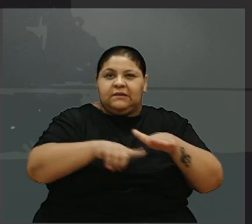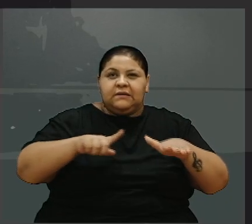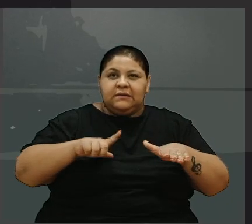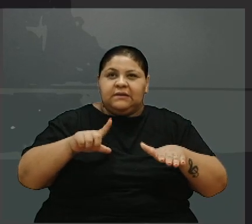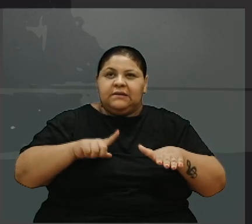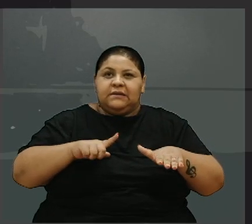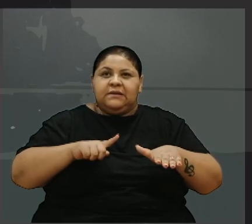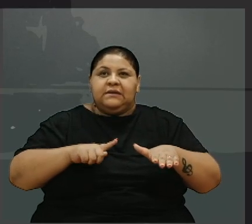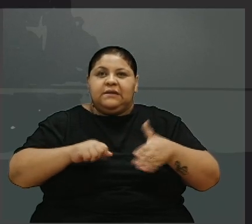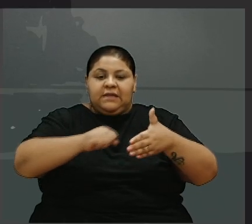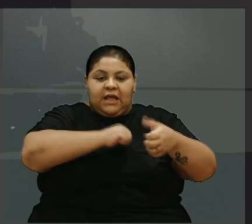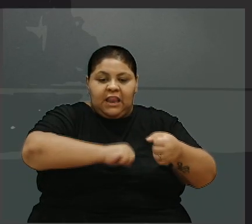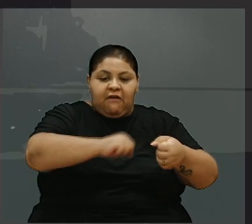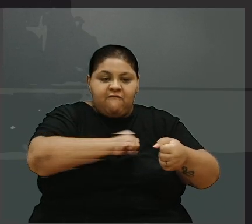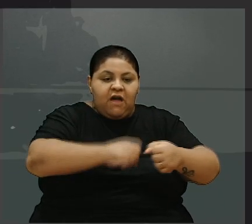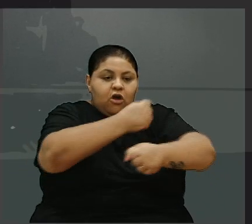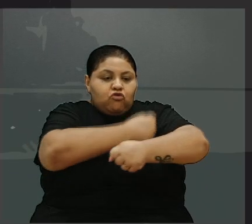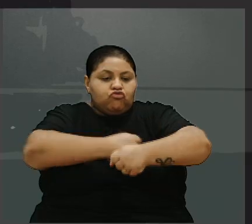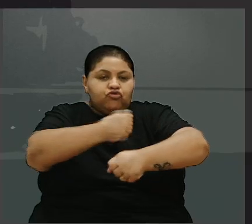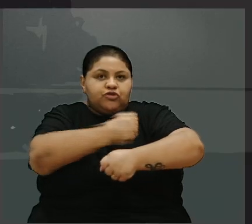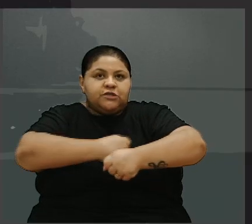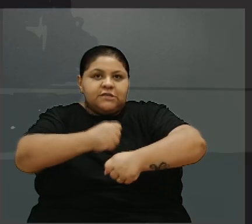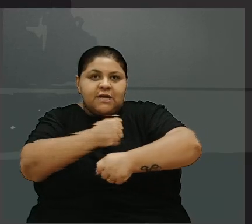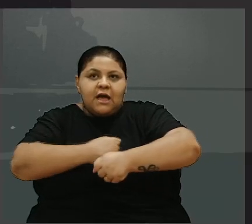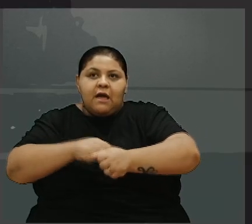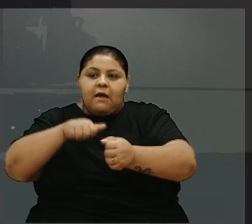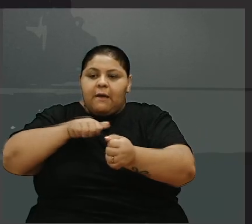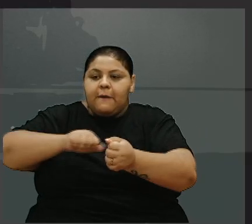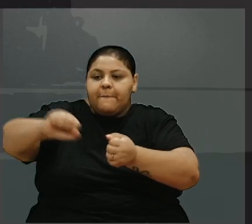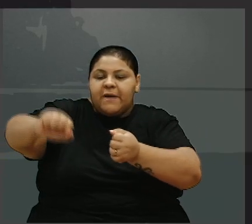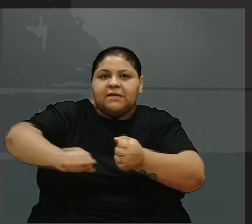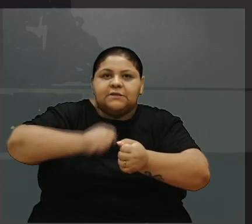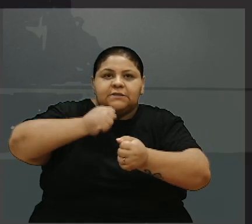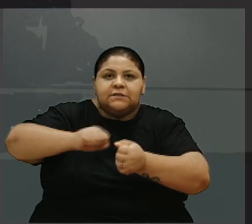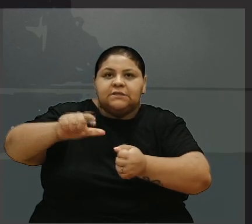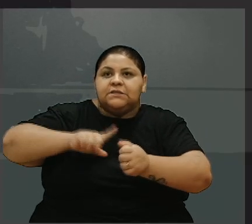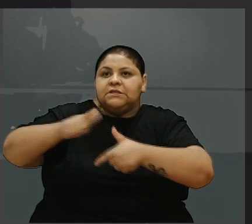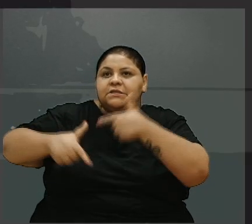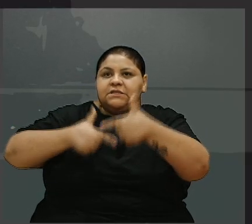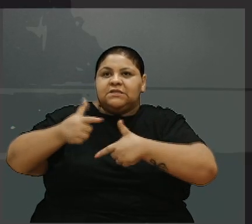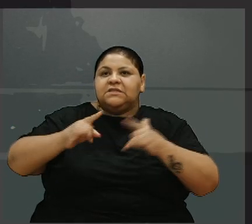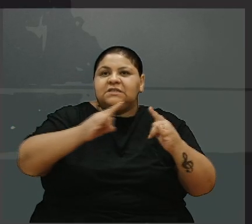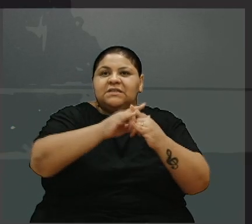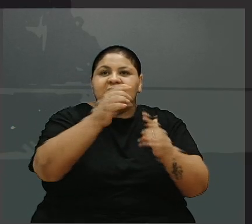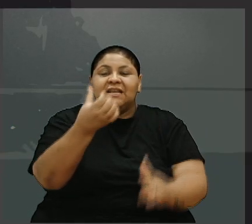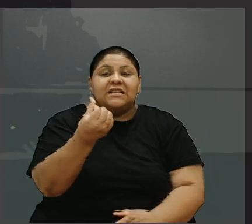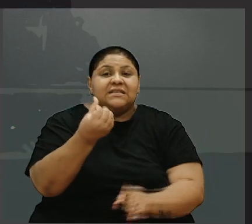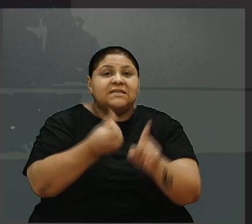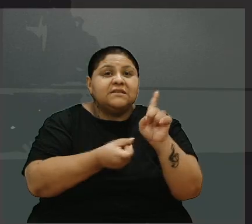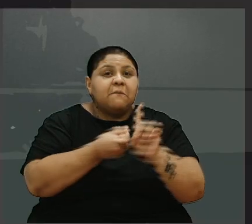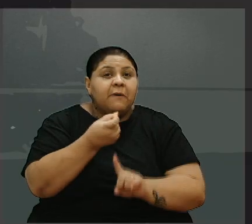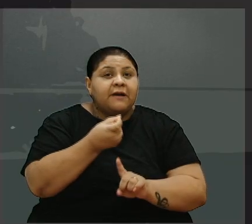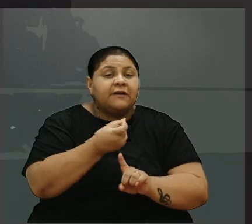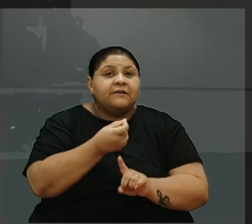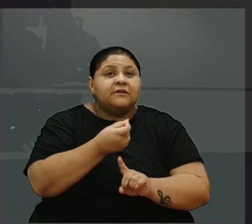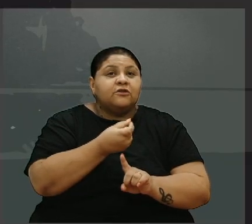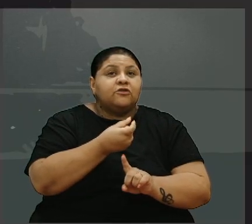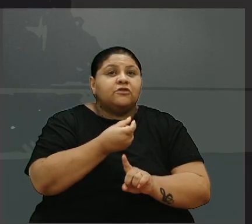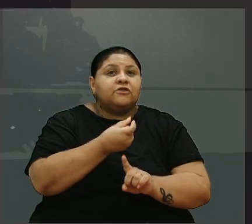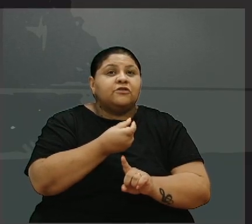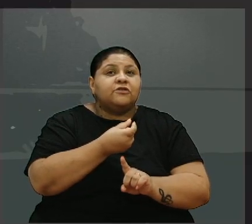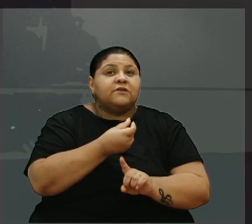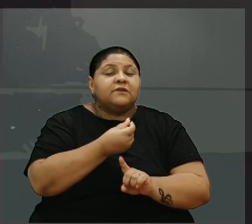lavar, cozinhar e passar. Nós temos serviços de entidades que estão há 6 meses